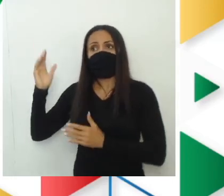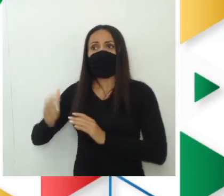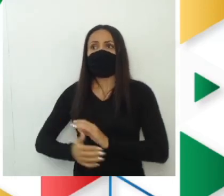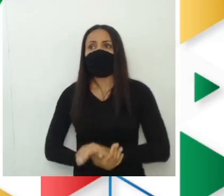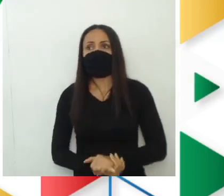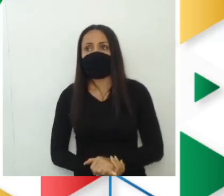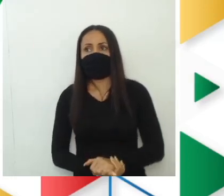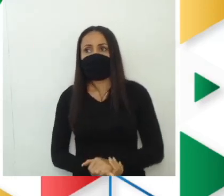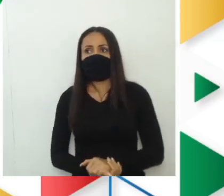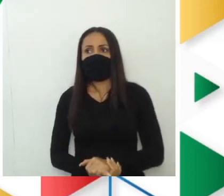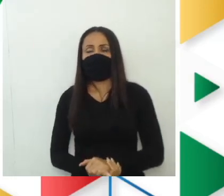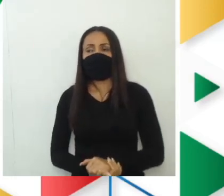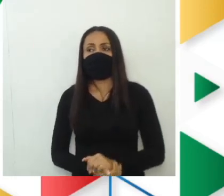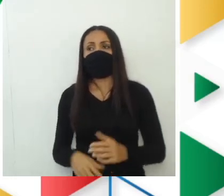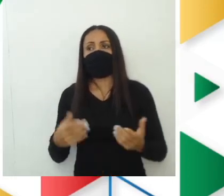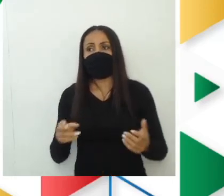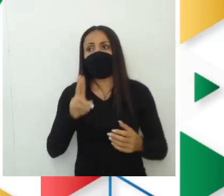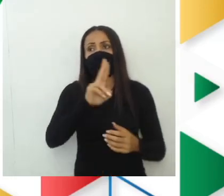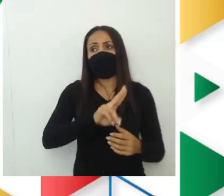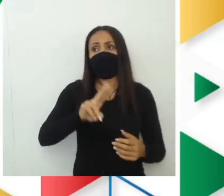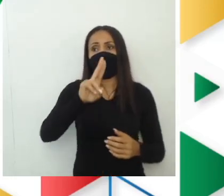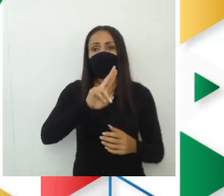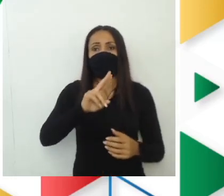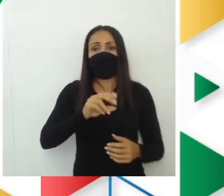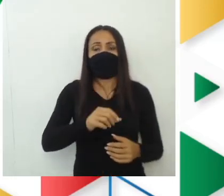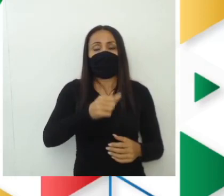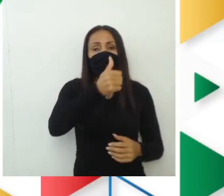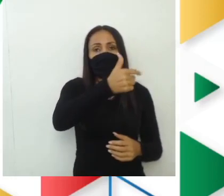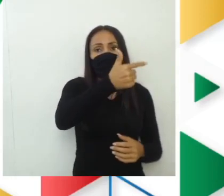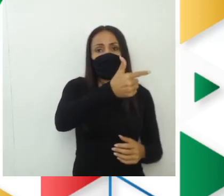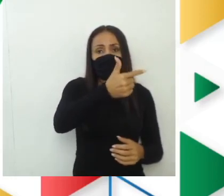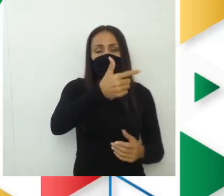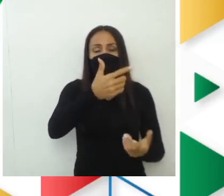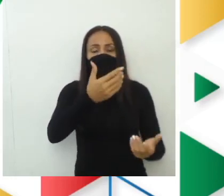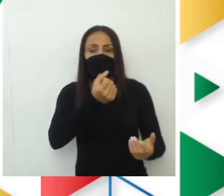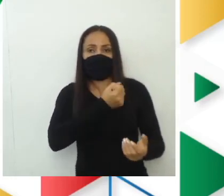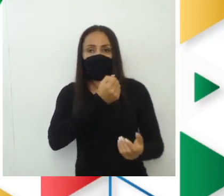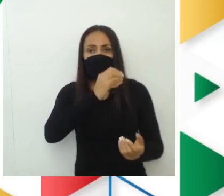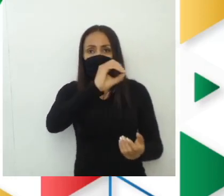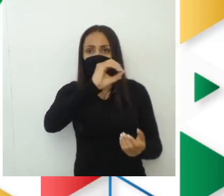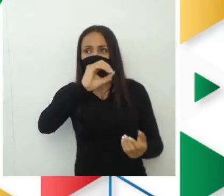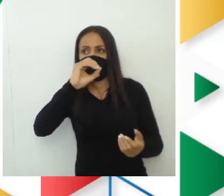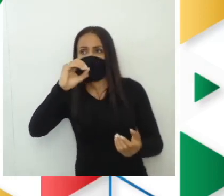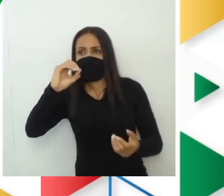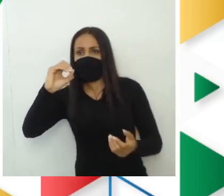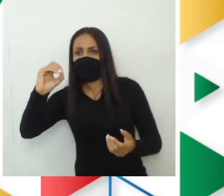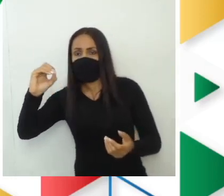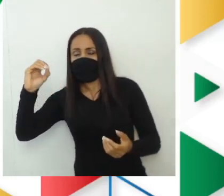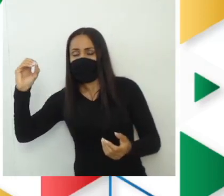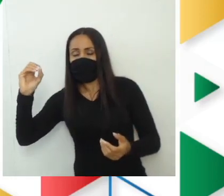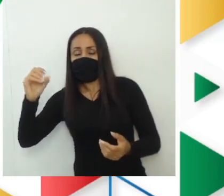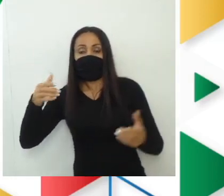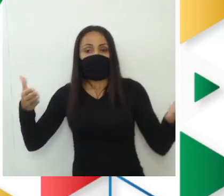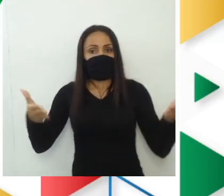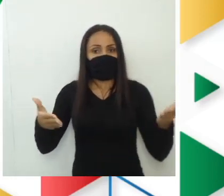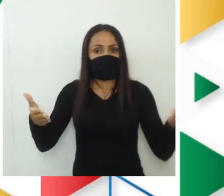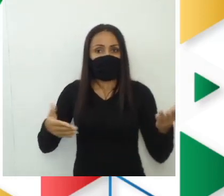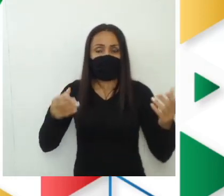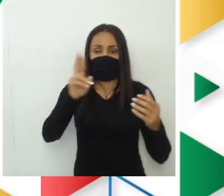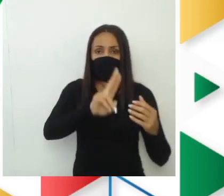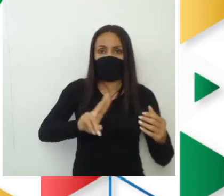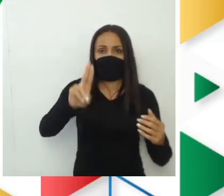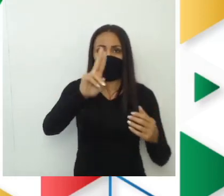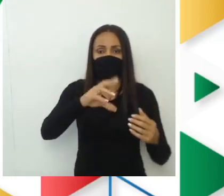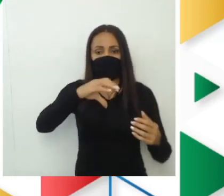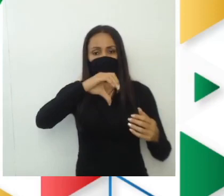lá eles utilizam 12 zeros e aqui nós utilizamos 9 zeros. Por que essa diferença? Vou te explicar.